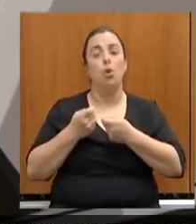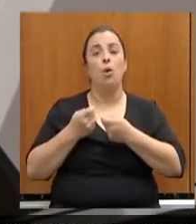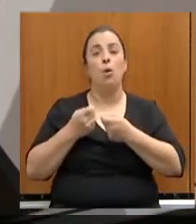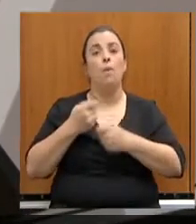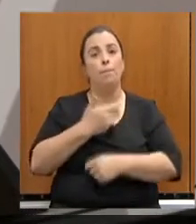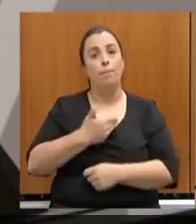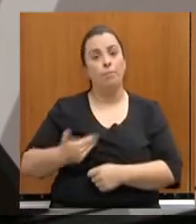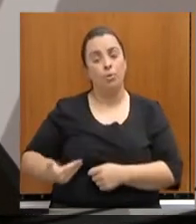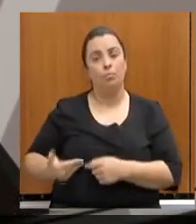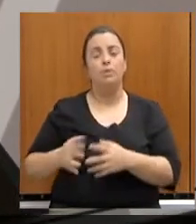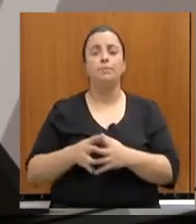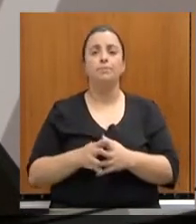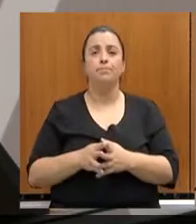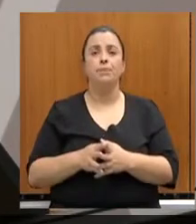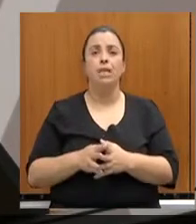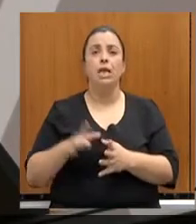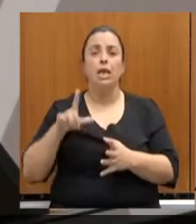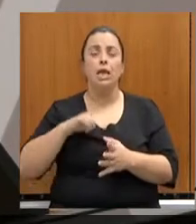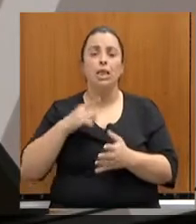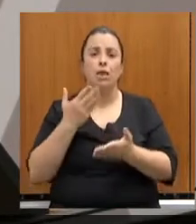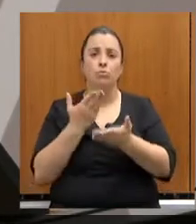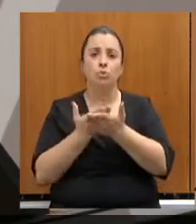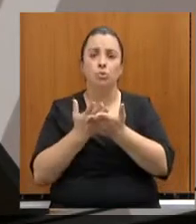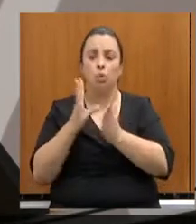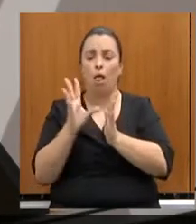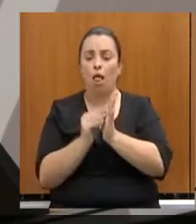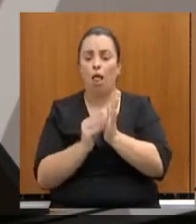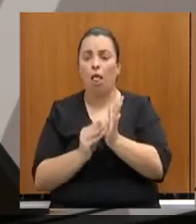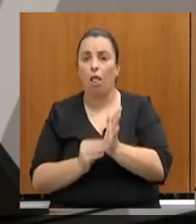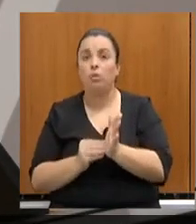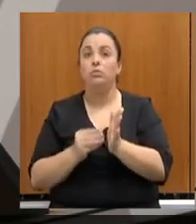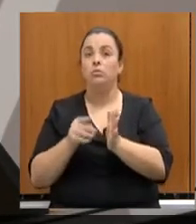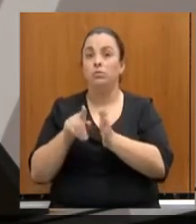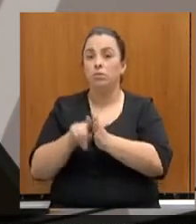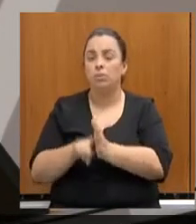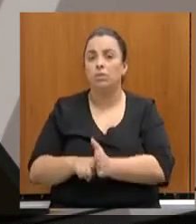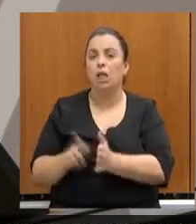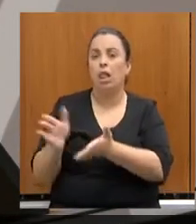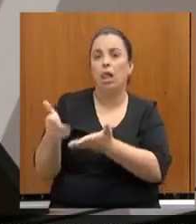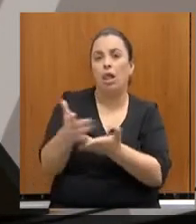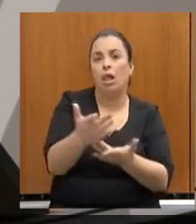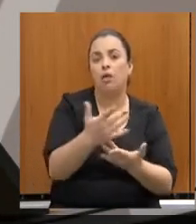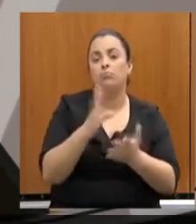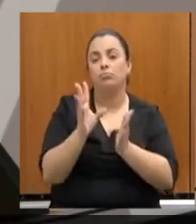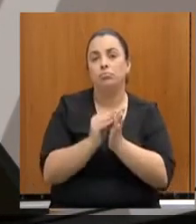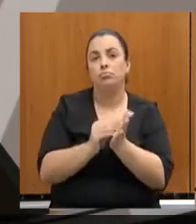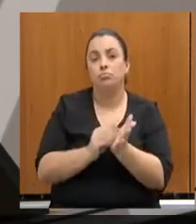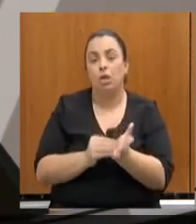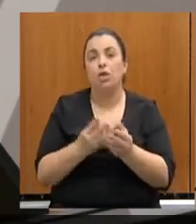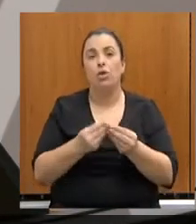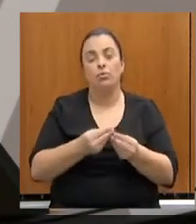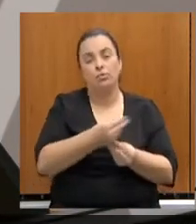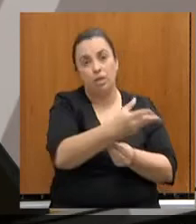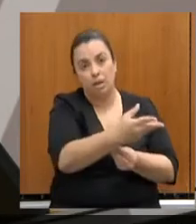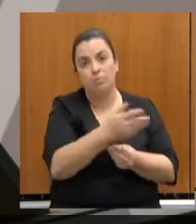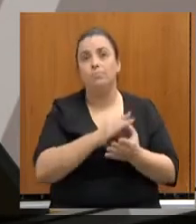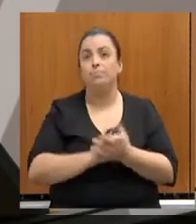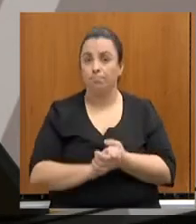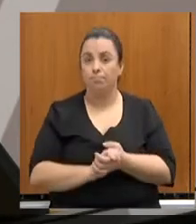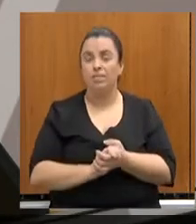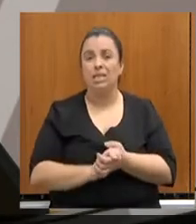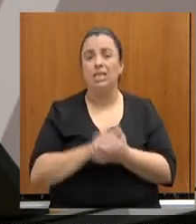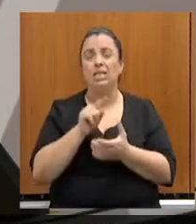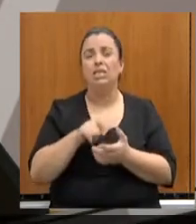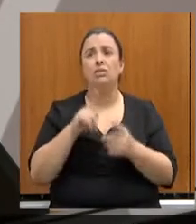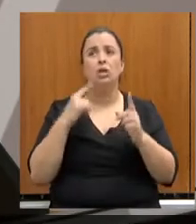e eu vou entregar a senhora um dos estudos EA síntese na comissão de administração pública era a nossa dificuldade de